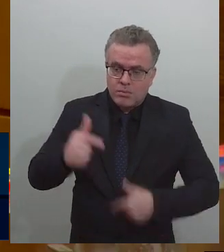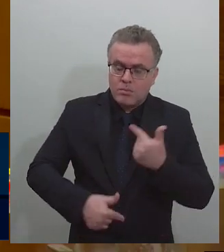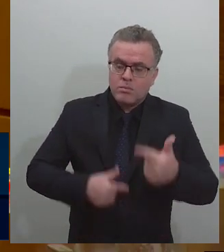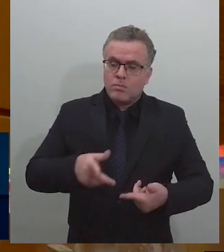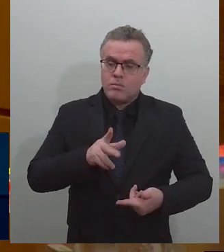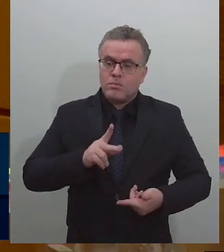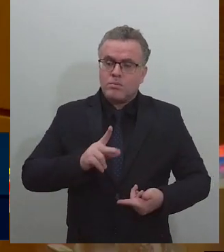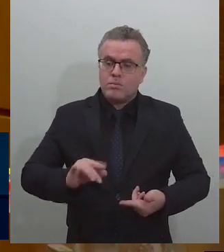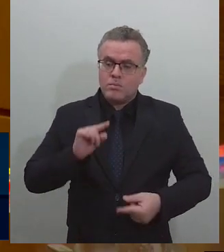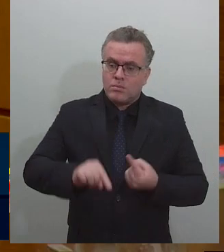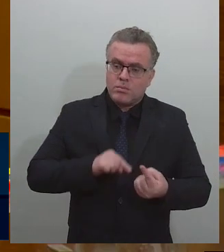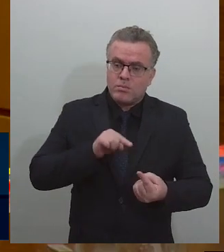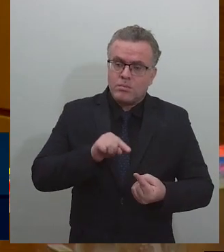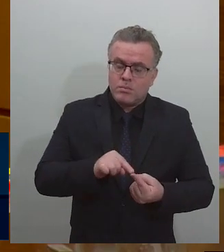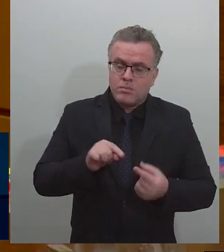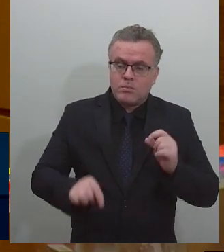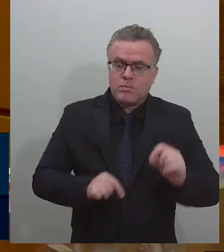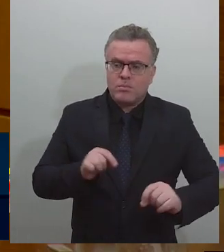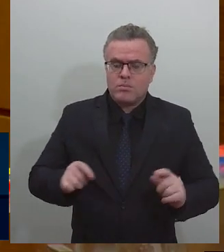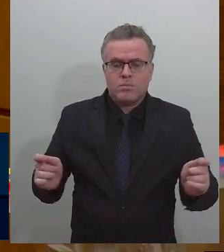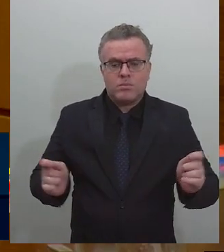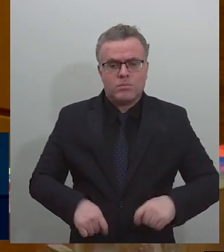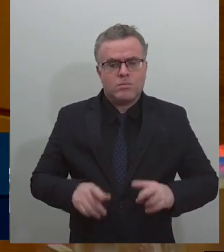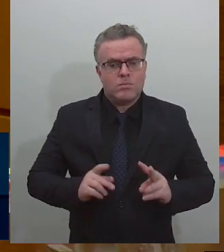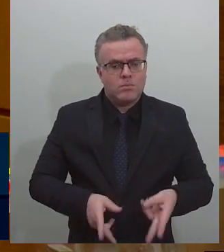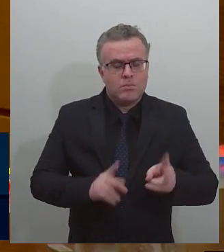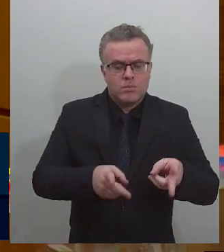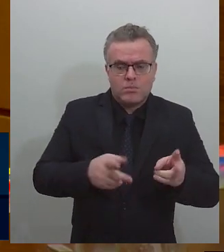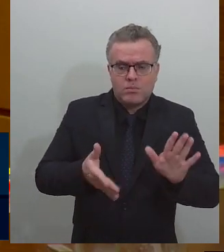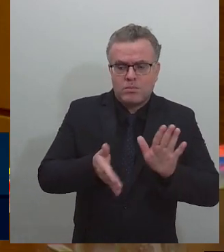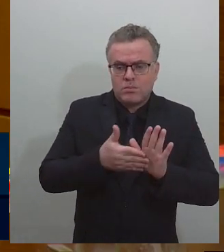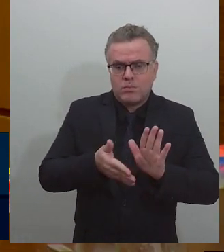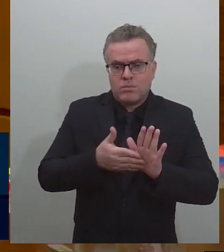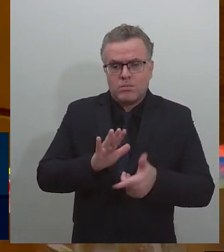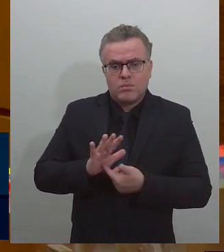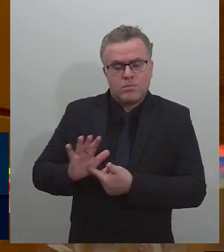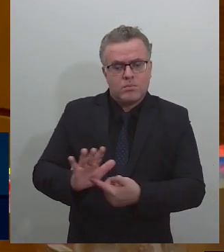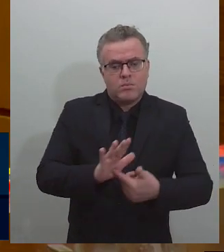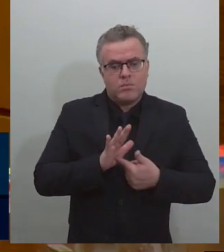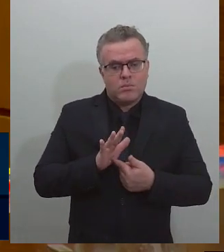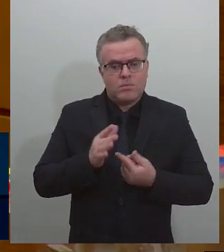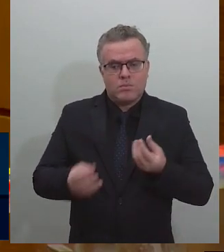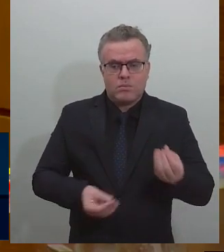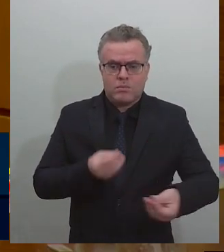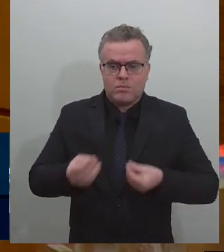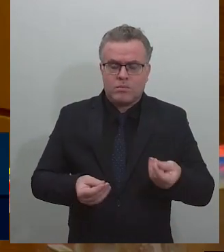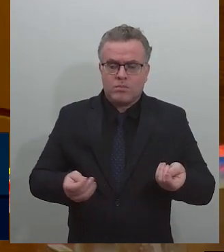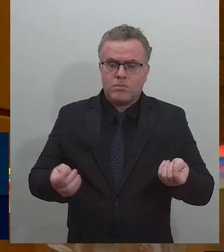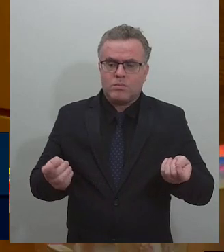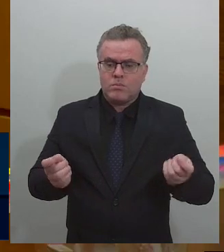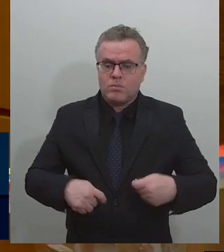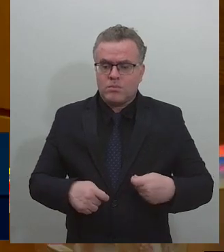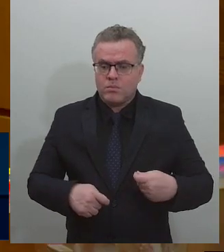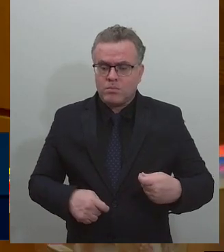buscar proposta da sociedade para que o nosso orçamento seja